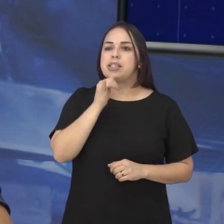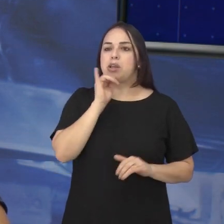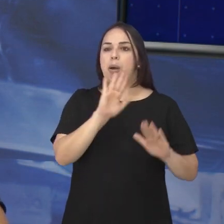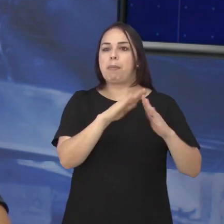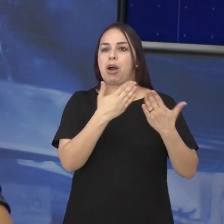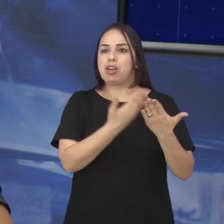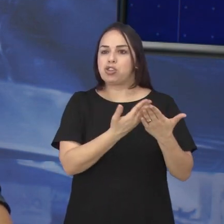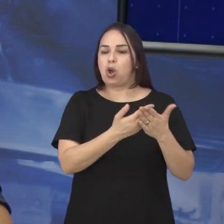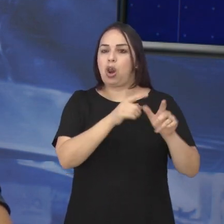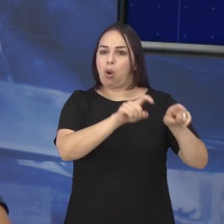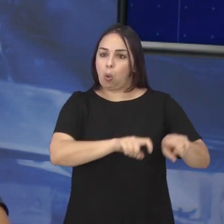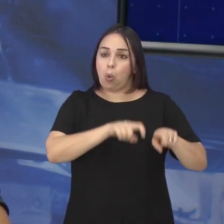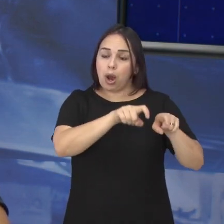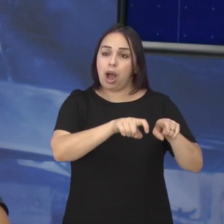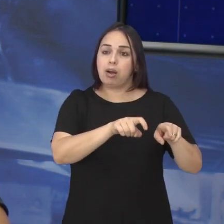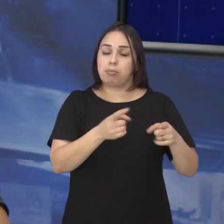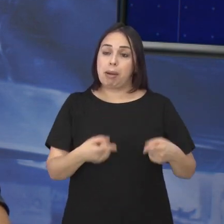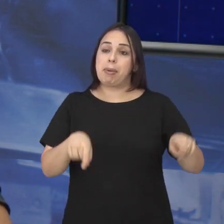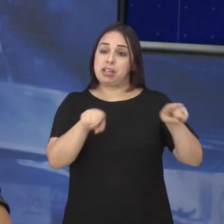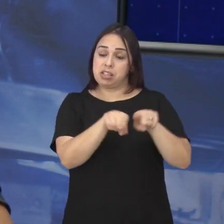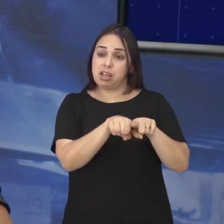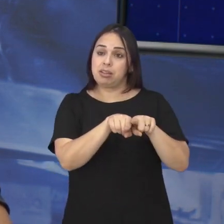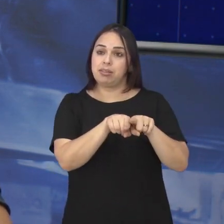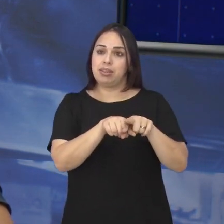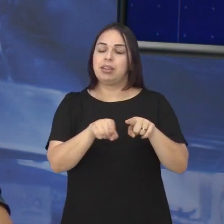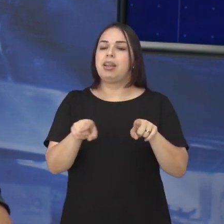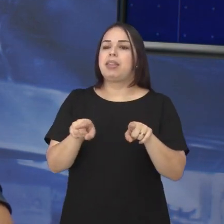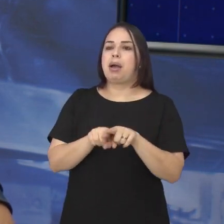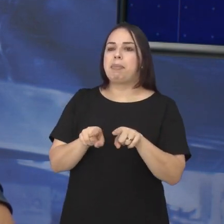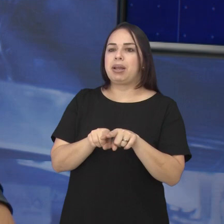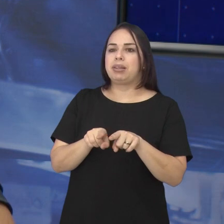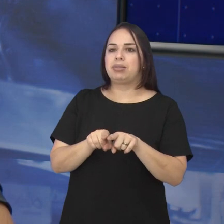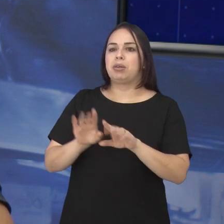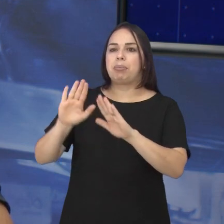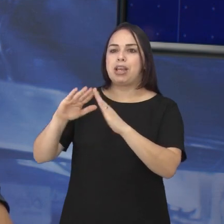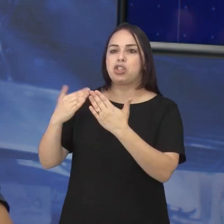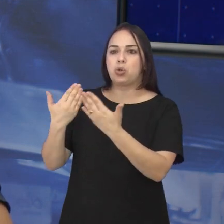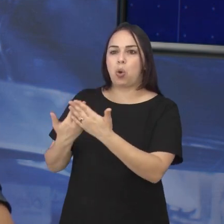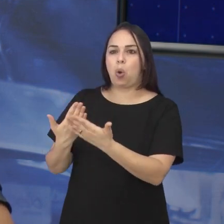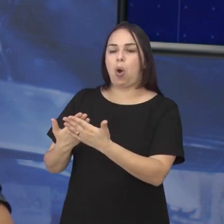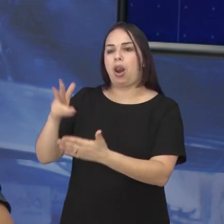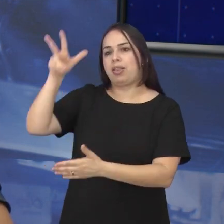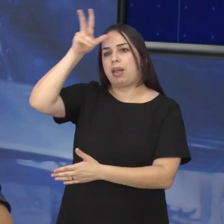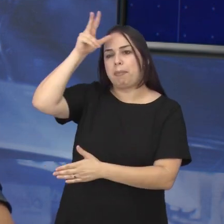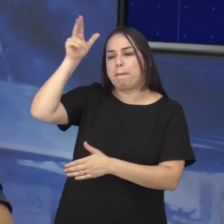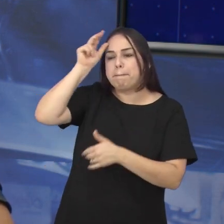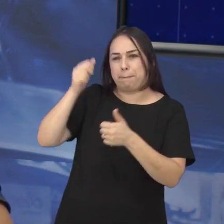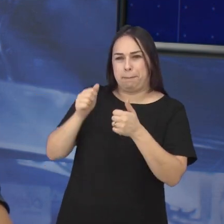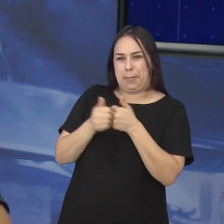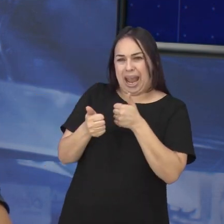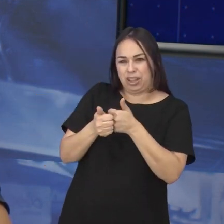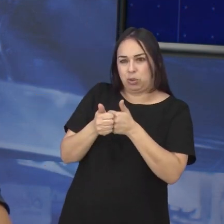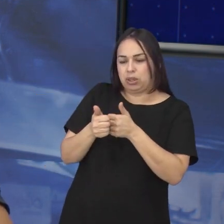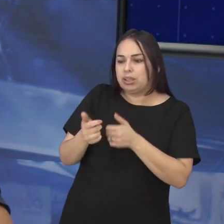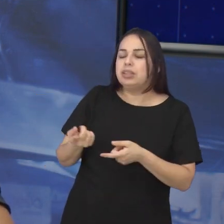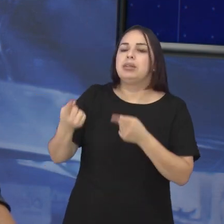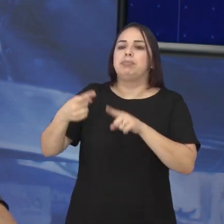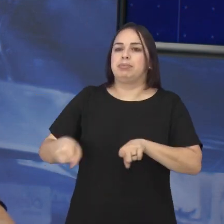a escola rural, por exemplo, a Ascente. A gente tem conseguido fazer um trabalho muito bacana com uma escola estadual próxima a